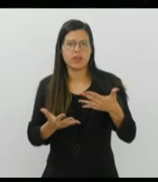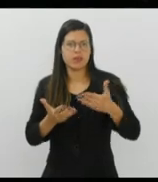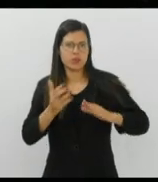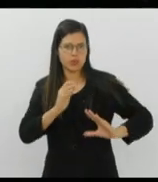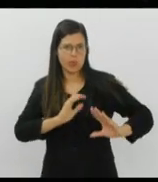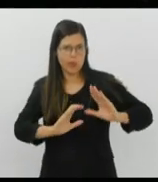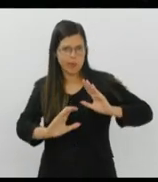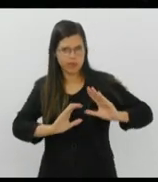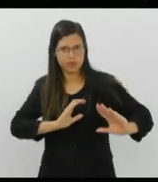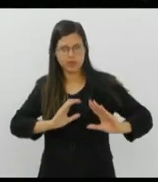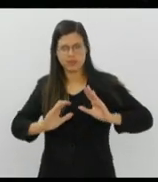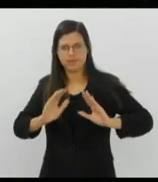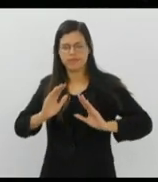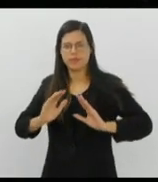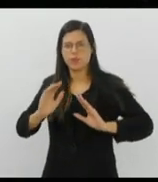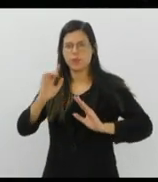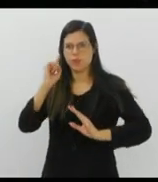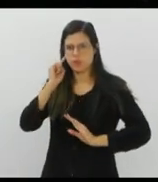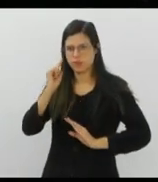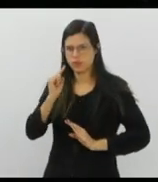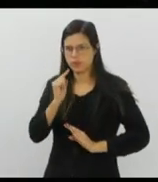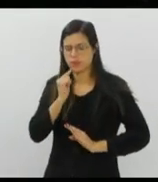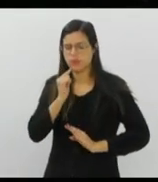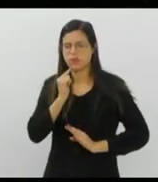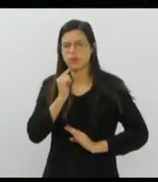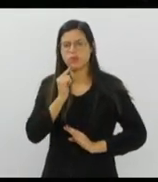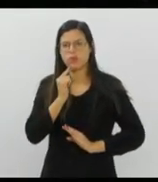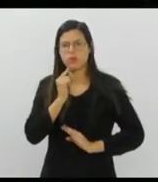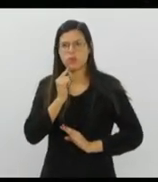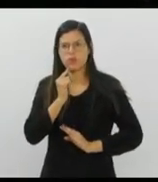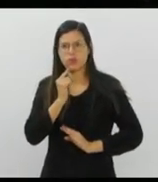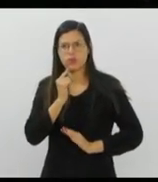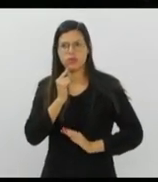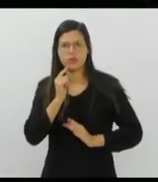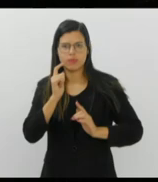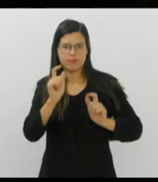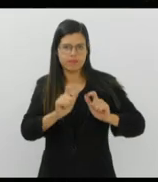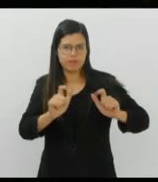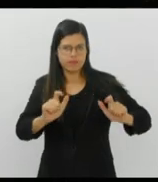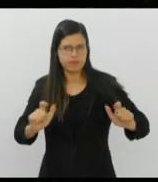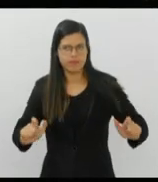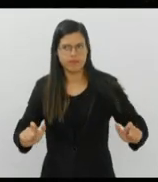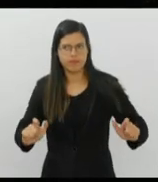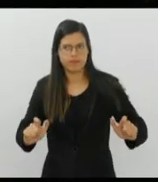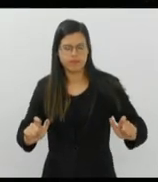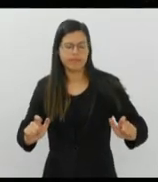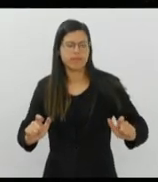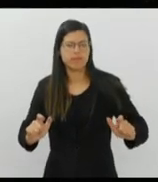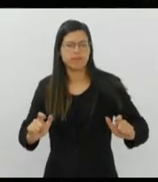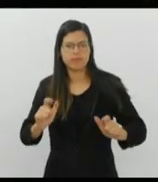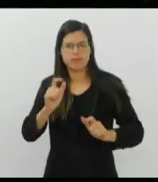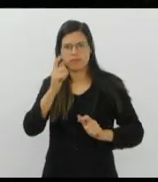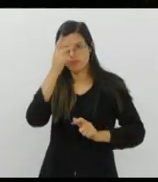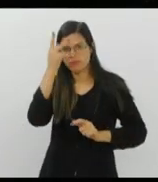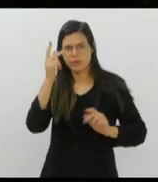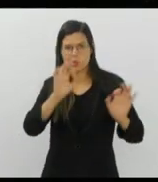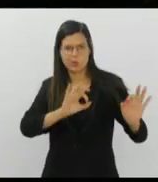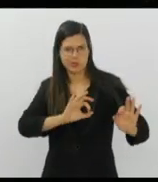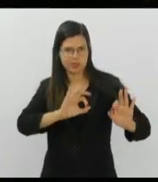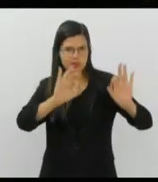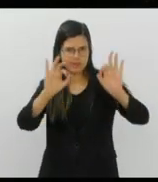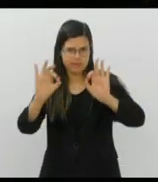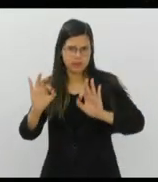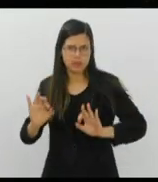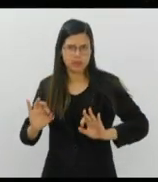nossa voz aos deficientes auditivos, senhoras e senhores presidentes, senhoras e senhores